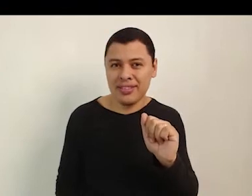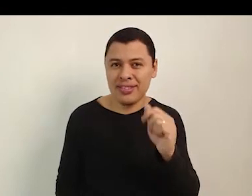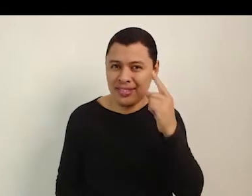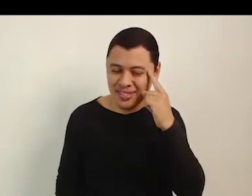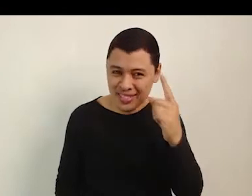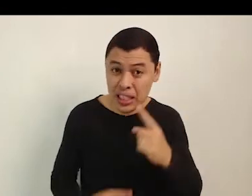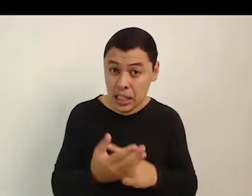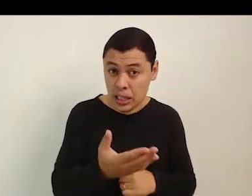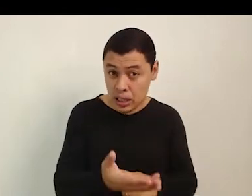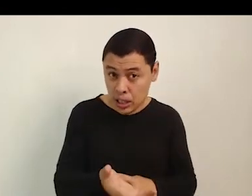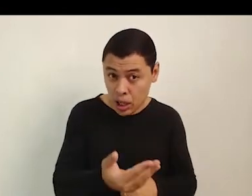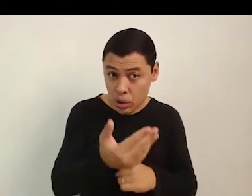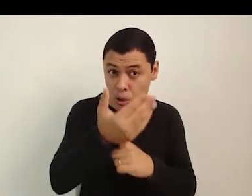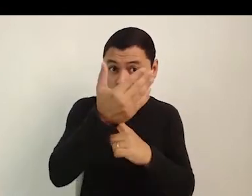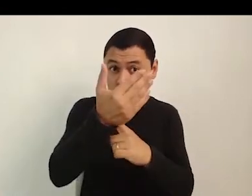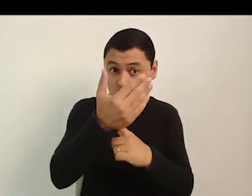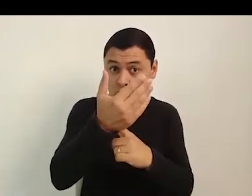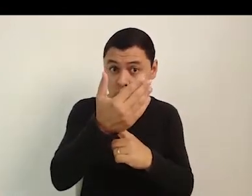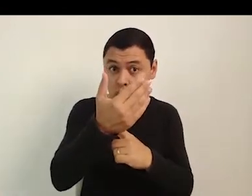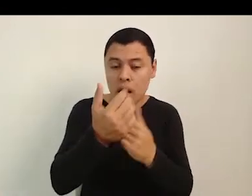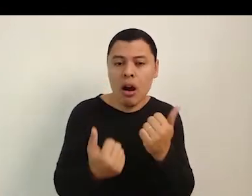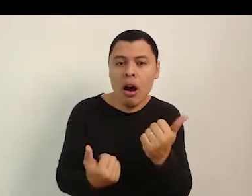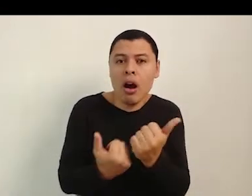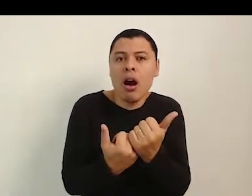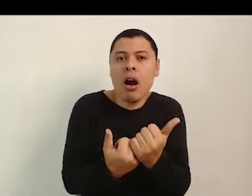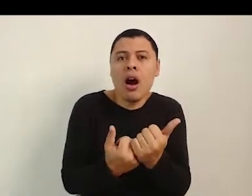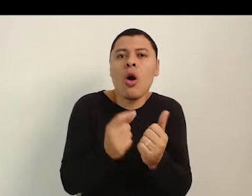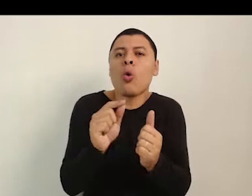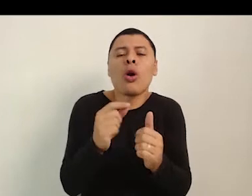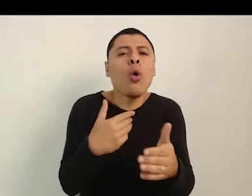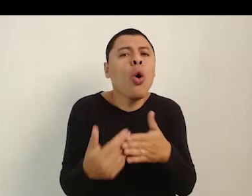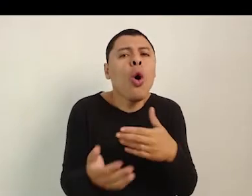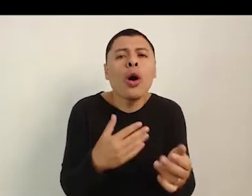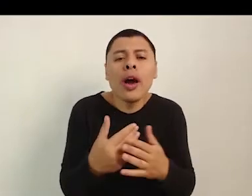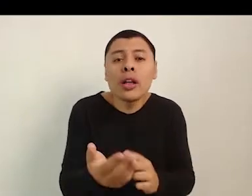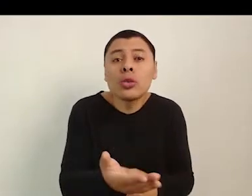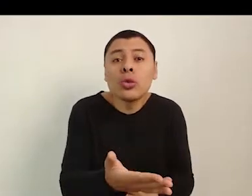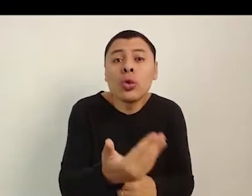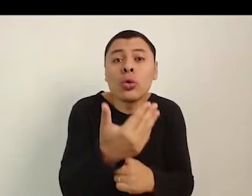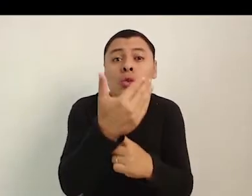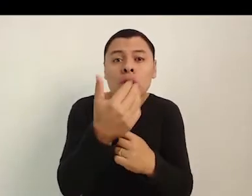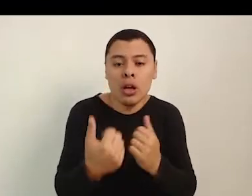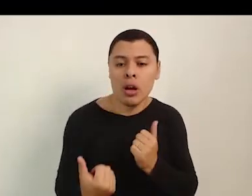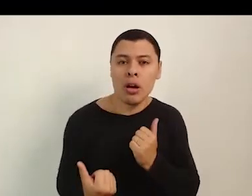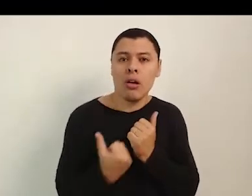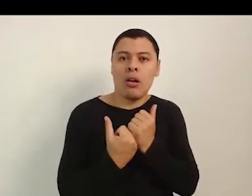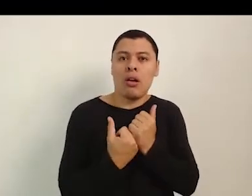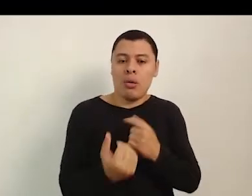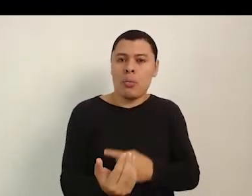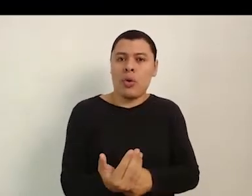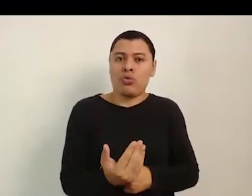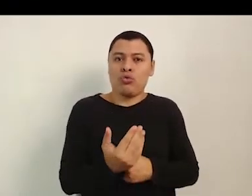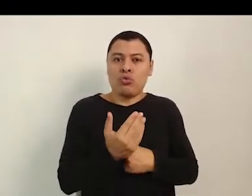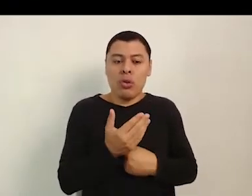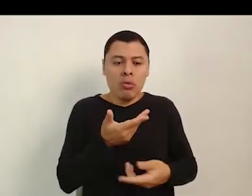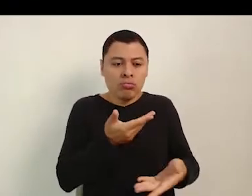assistivas, em resumo, é tudo aquilo, absolutamente tudo aquilo, que vai te facilitar, que vai te ajudar a interagir,